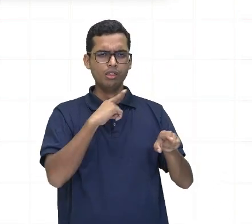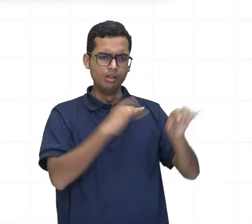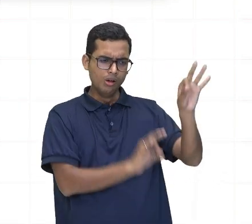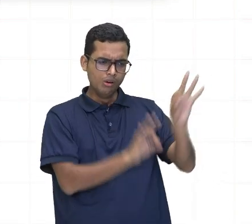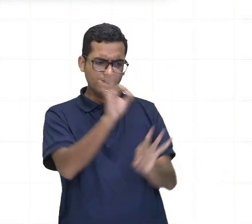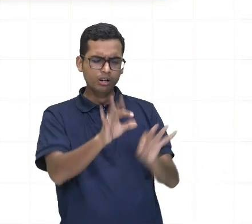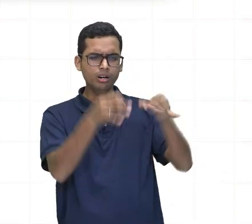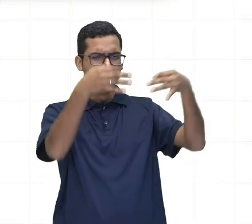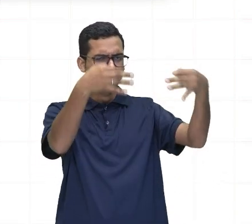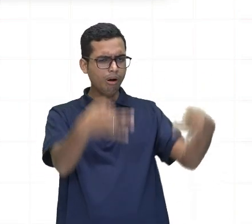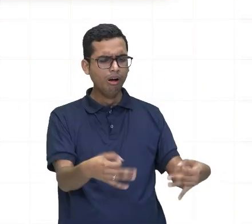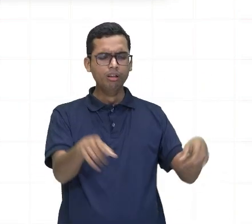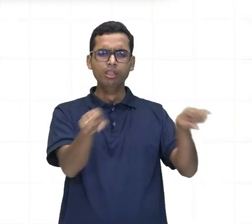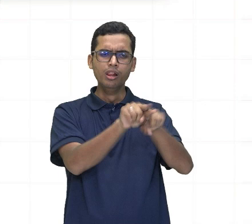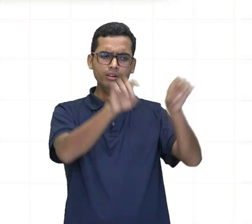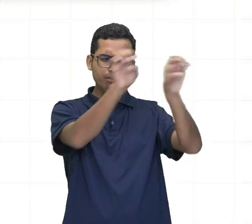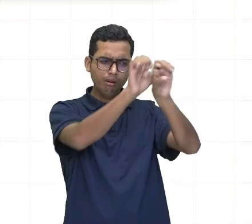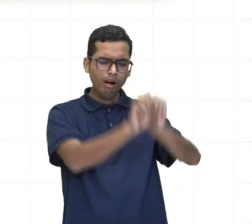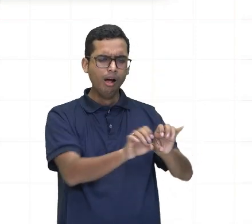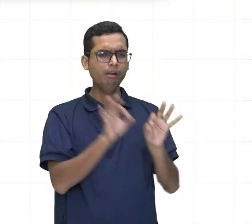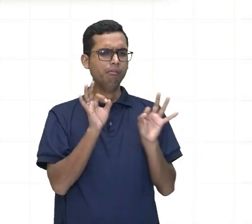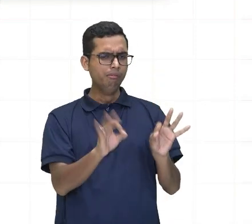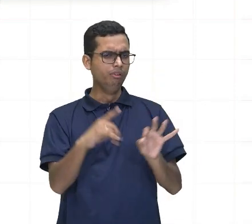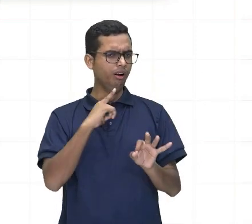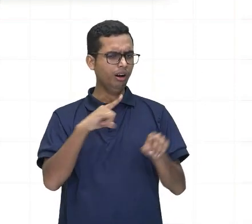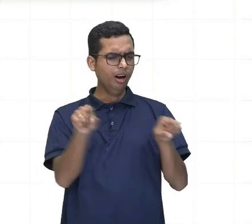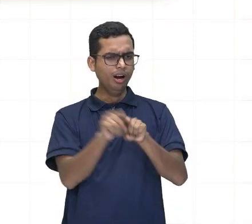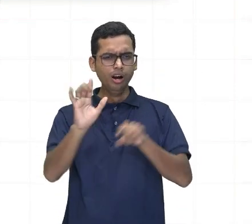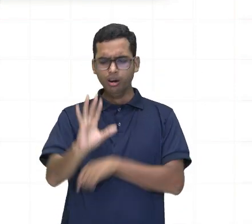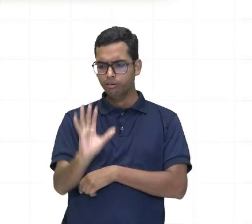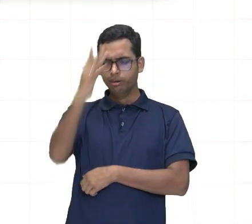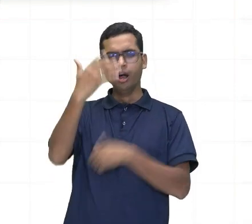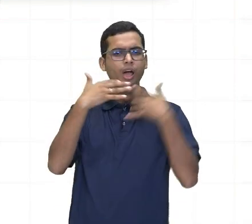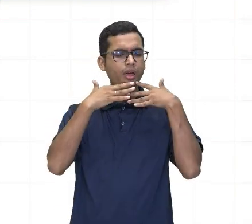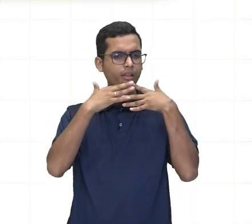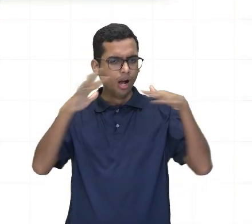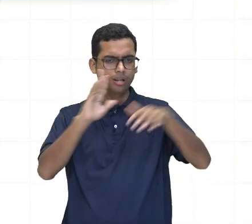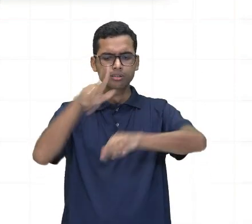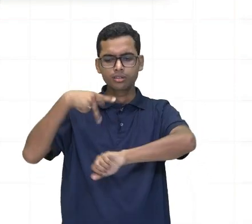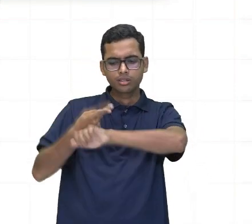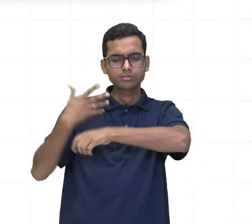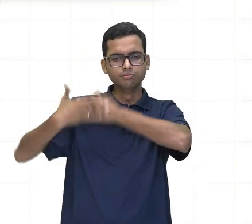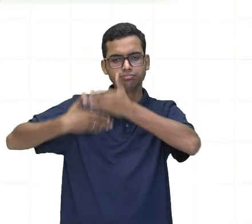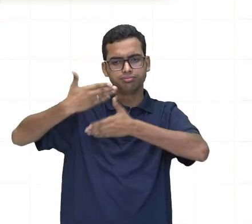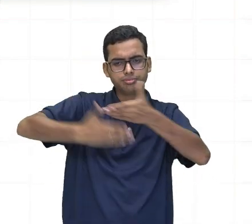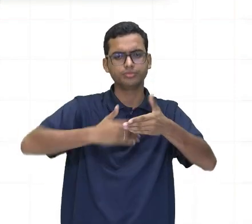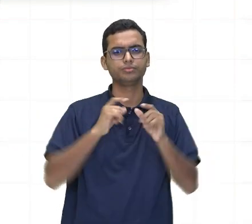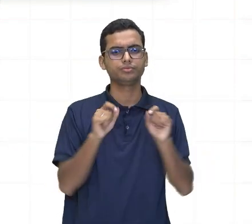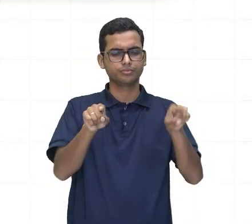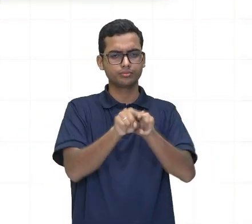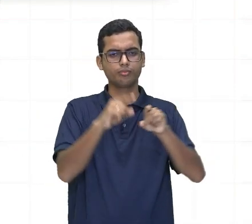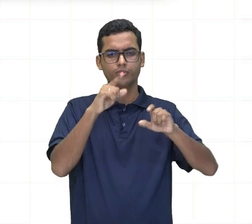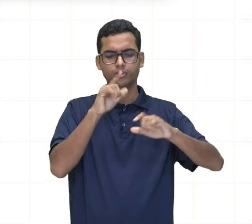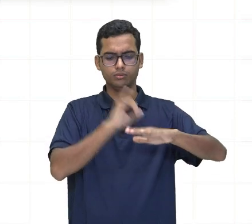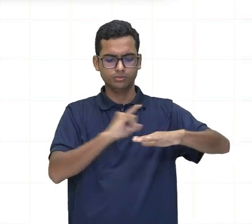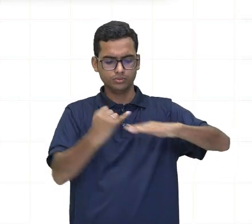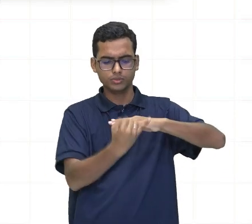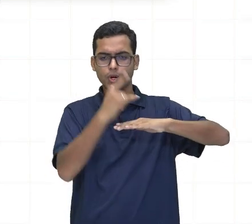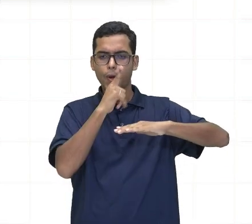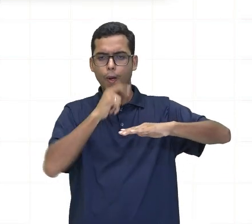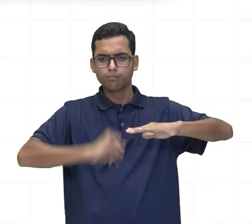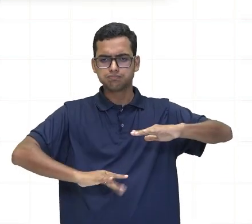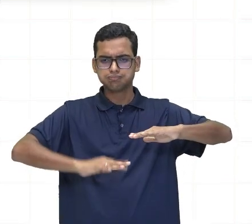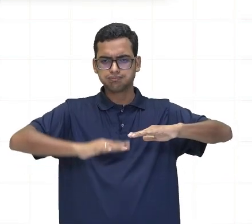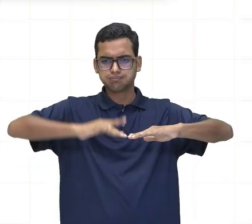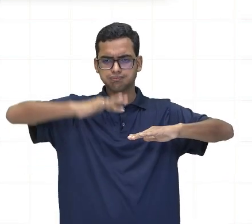vamos dizer assim, estruturada, e por um fenômeno natural ela acabou sendo ali afundada, visto que era uma